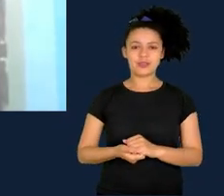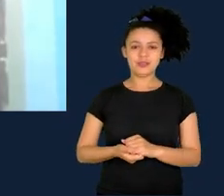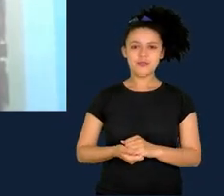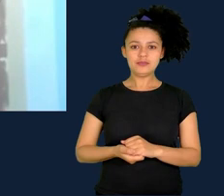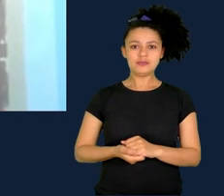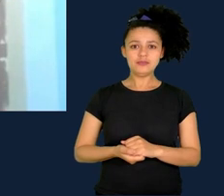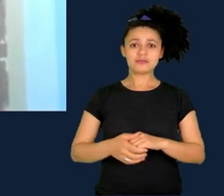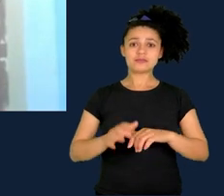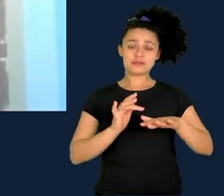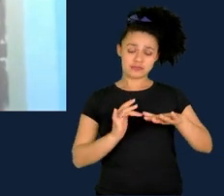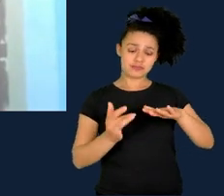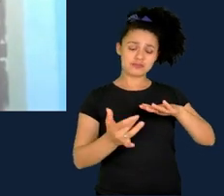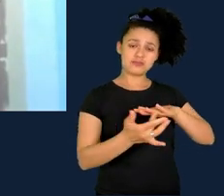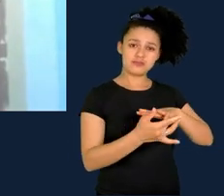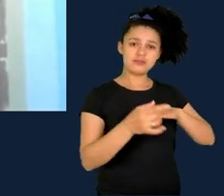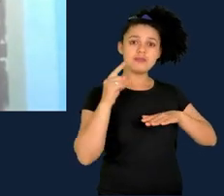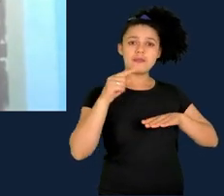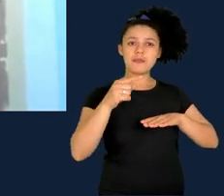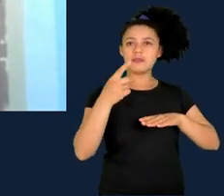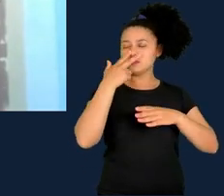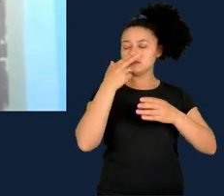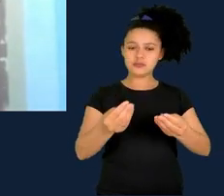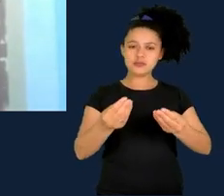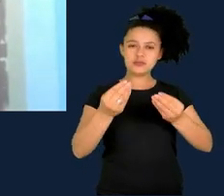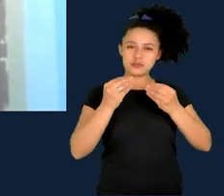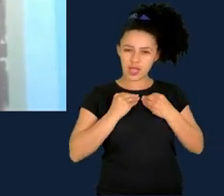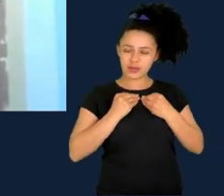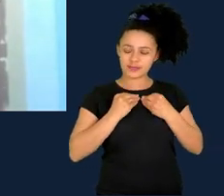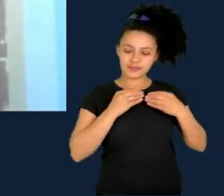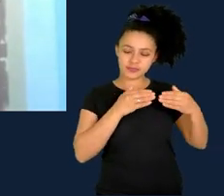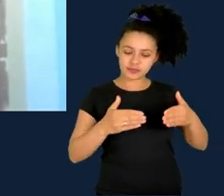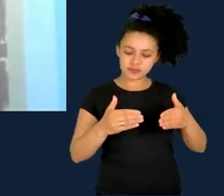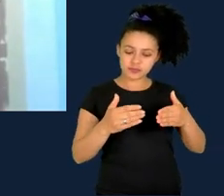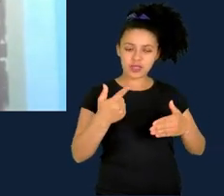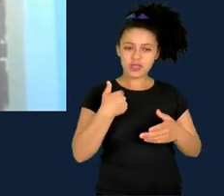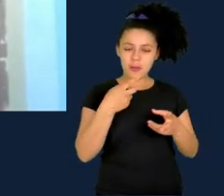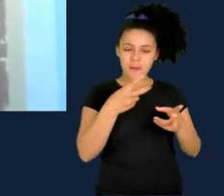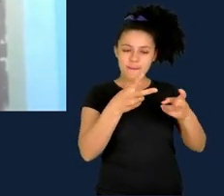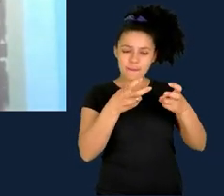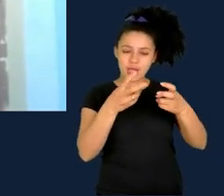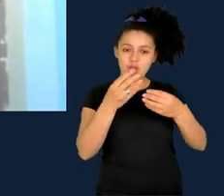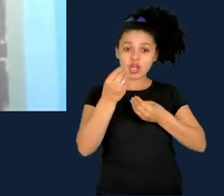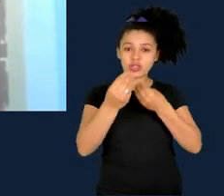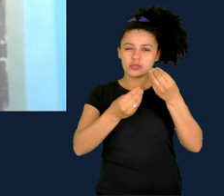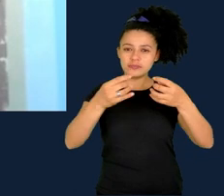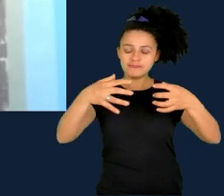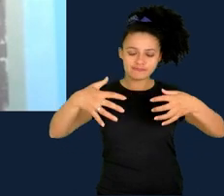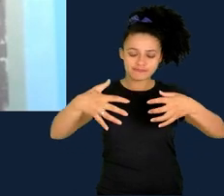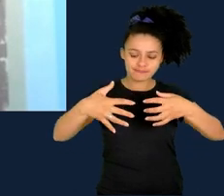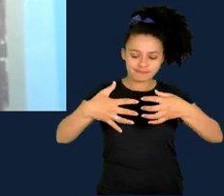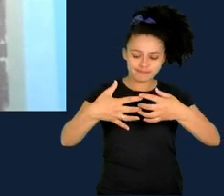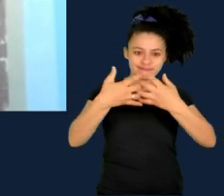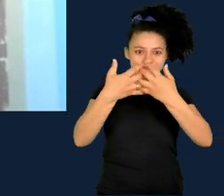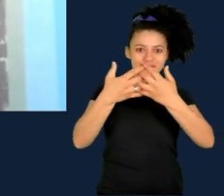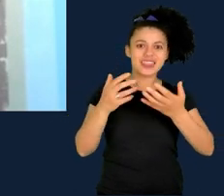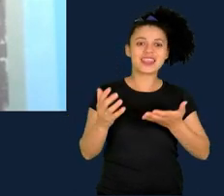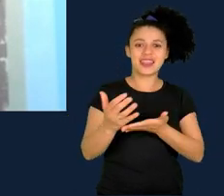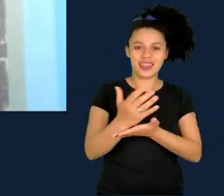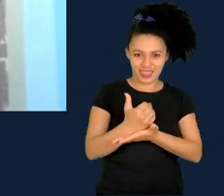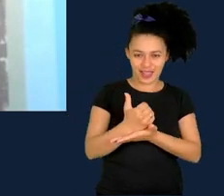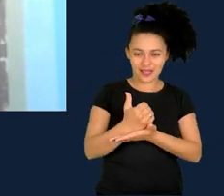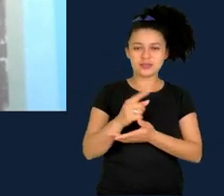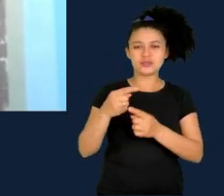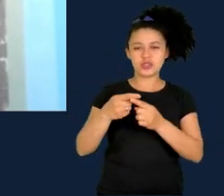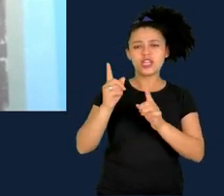formam um caminho para eles ver como que os dados encaixam dentro dessas narrativas que eles já conhecem e já são talentosos